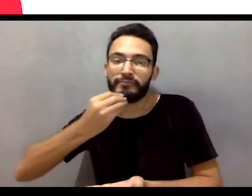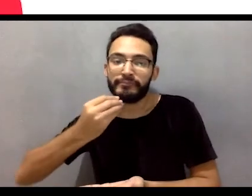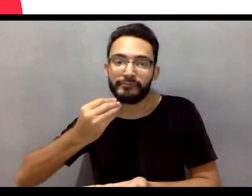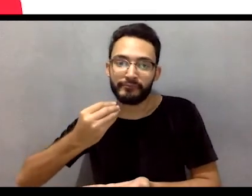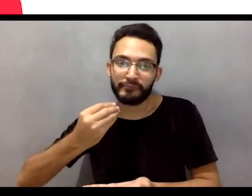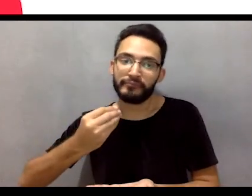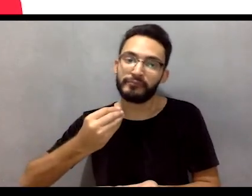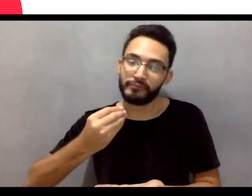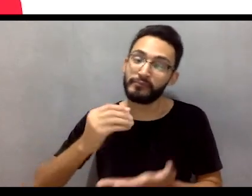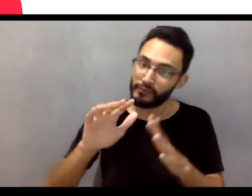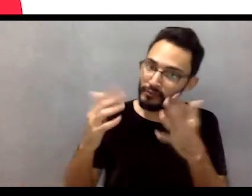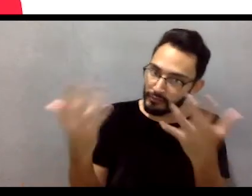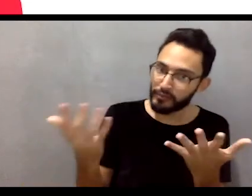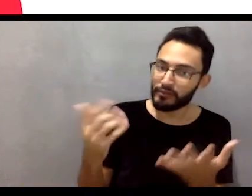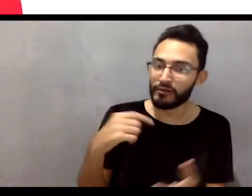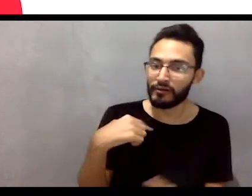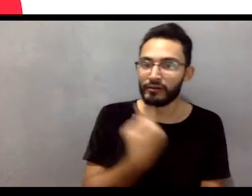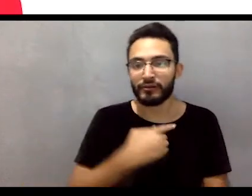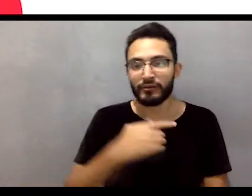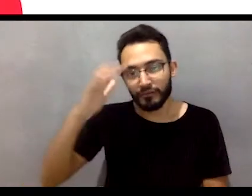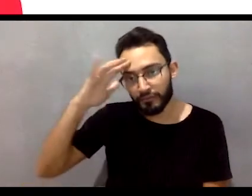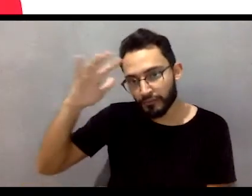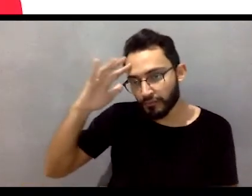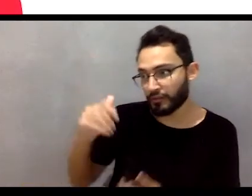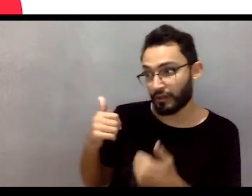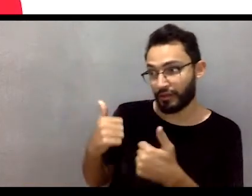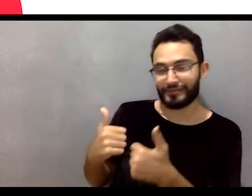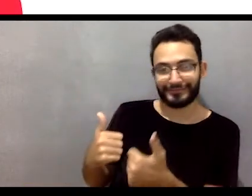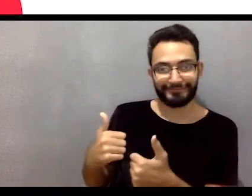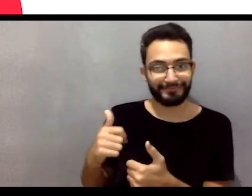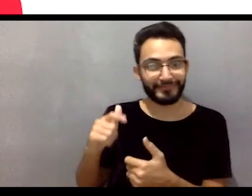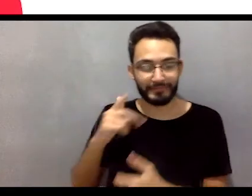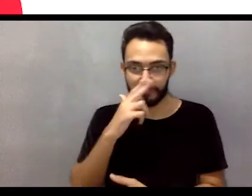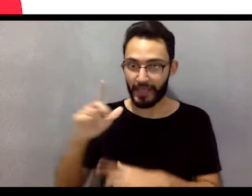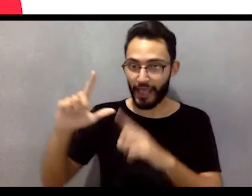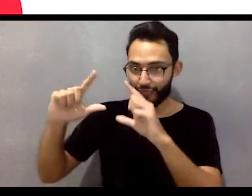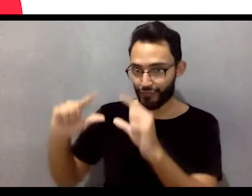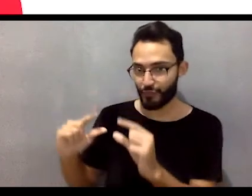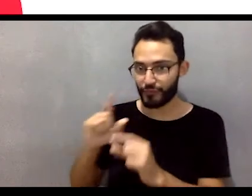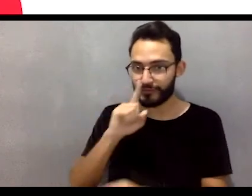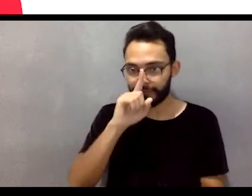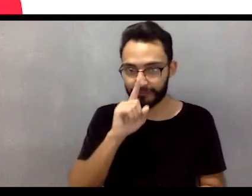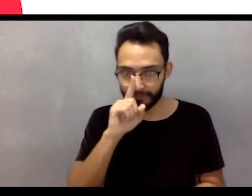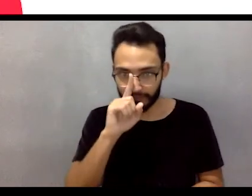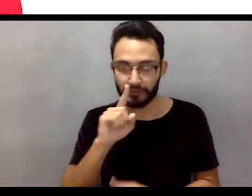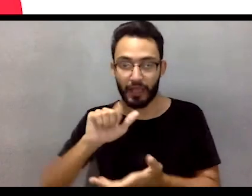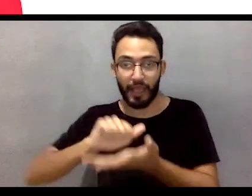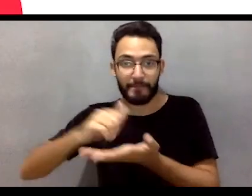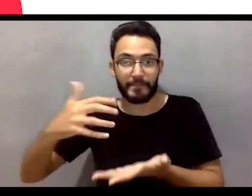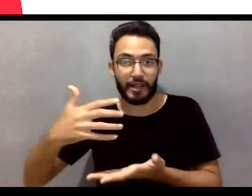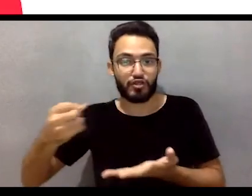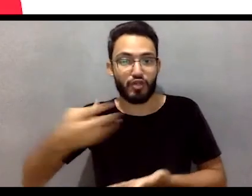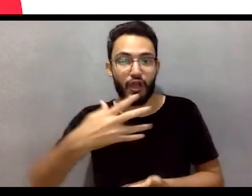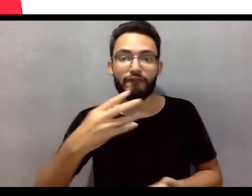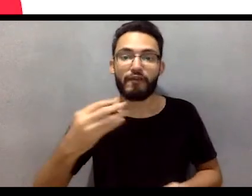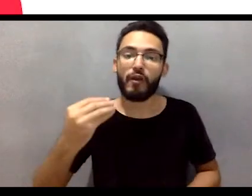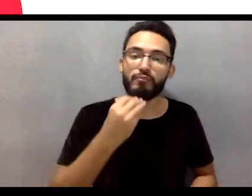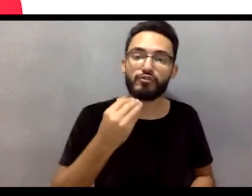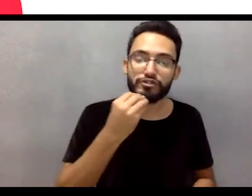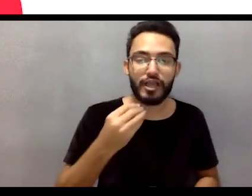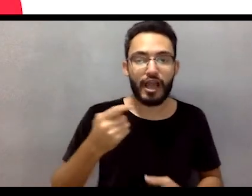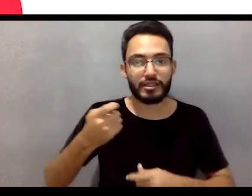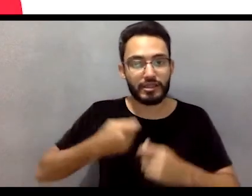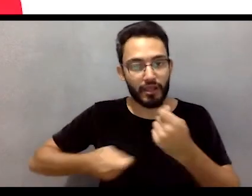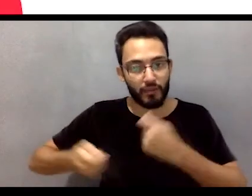oportunidades. Então, a gente vai pensar, tá, ele reduz algum risco, ele habilita novas oportunidades